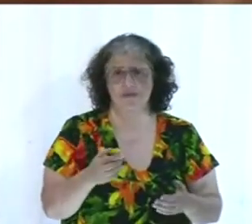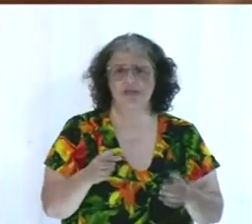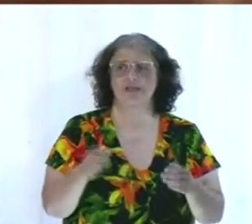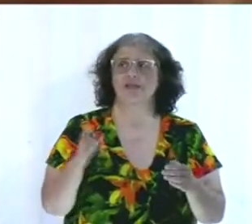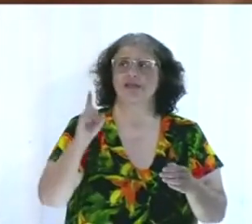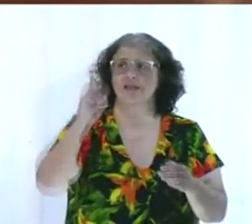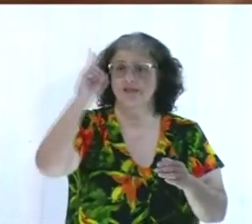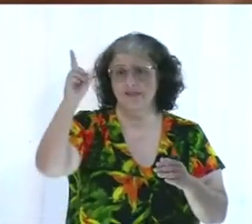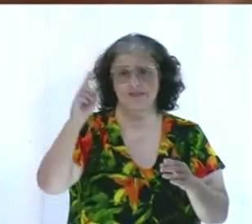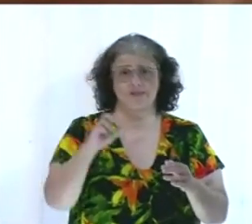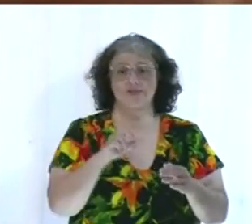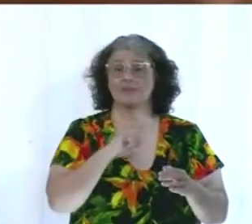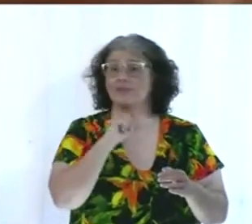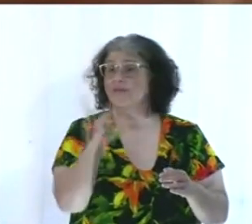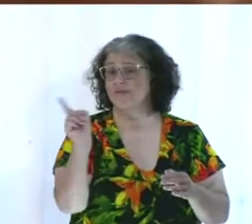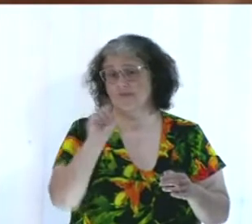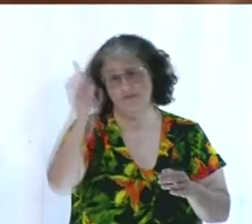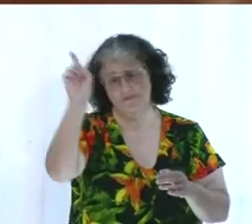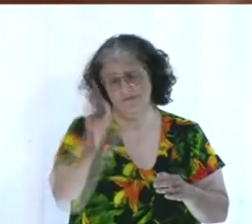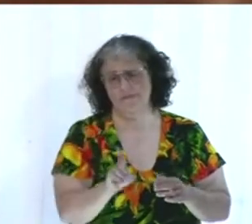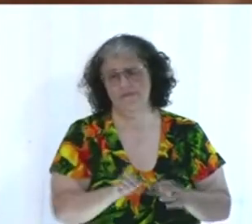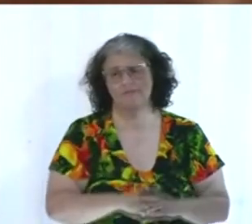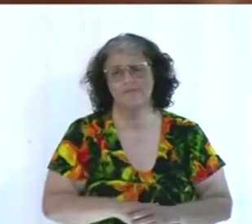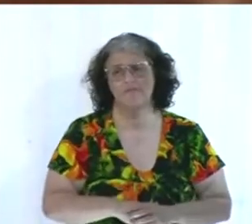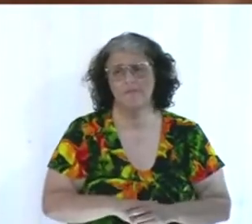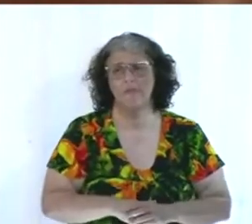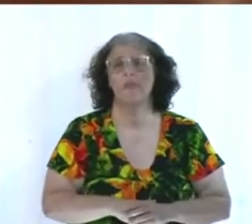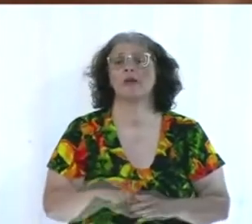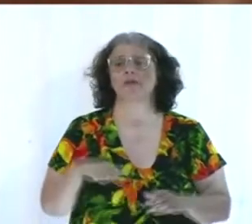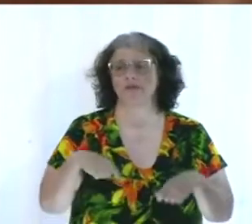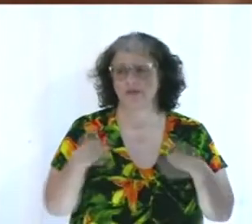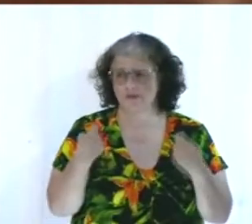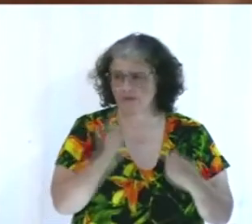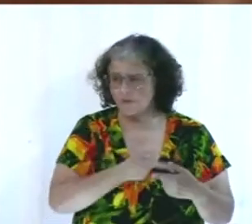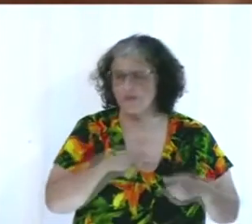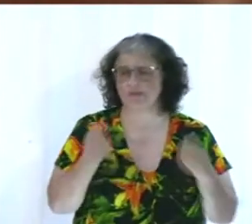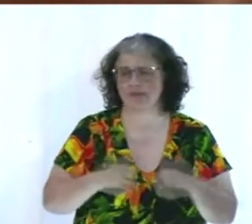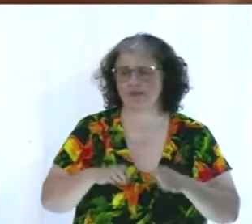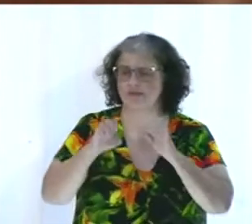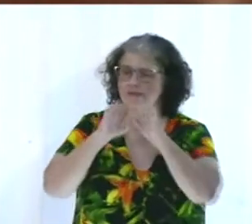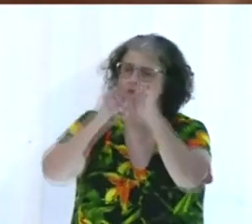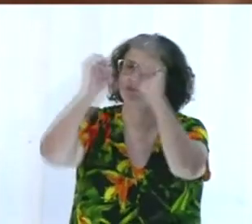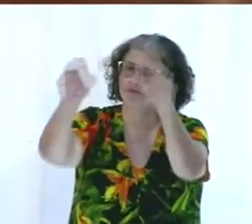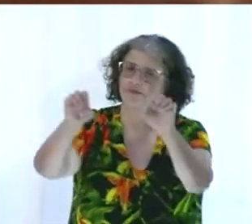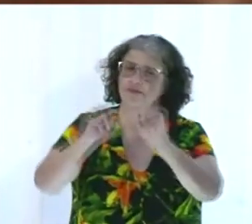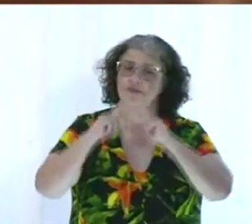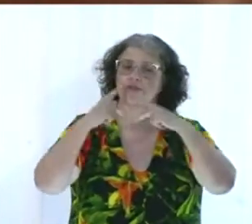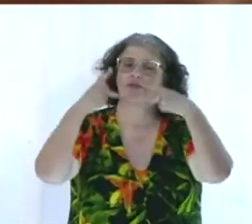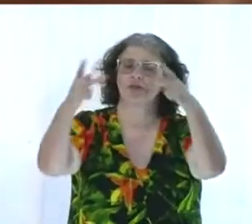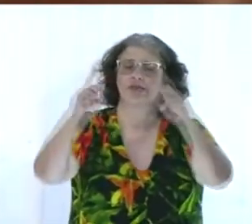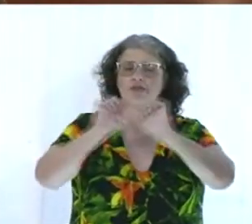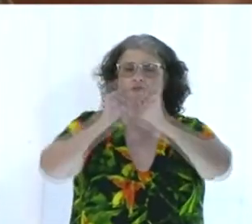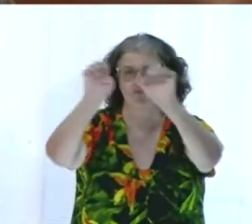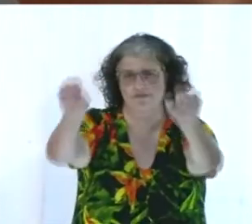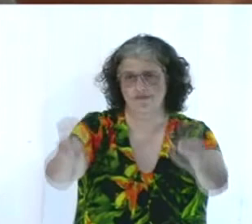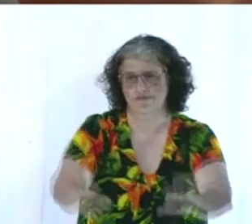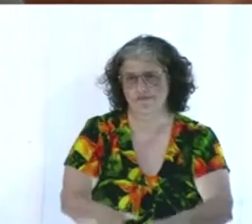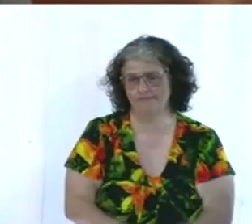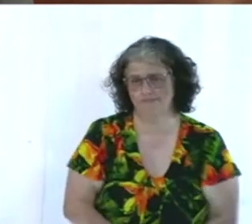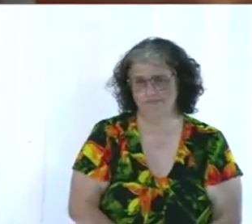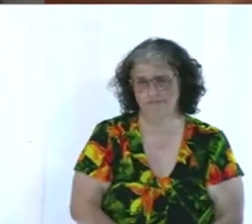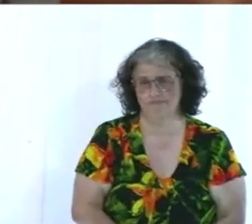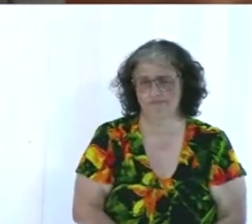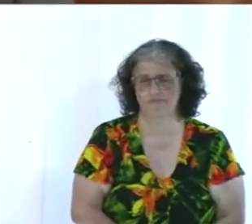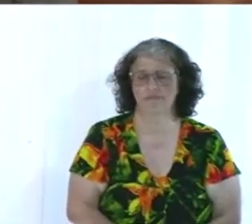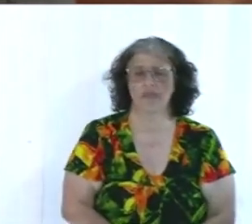evangelho. Talvez quando você ouvir alguém por aí dizendo assim, eu essa semana participei de uma reunião onde foi